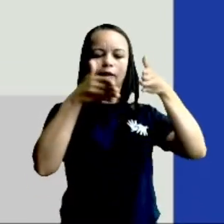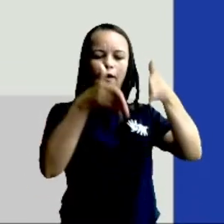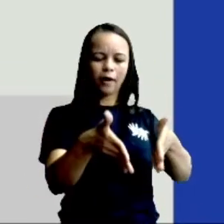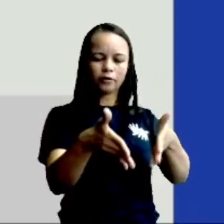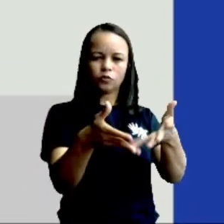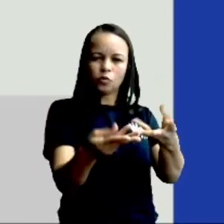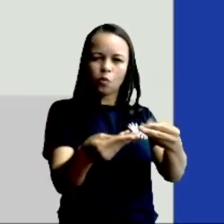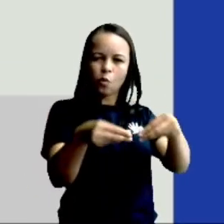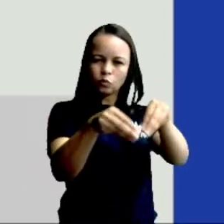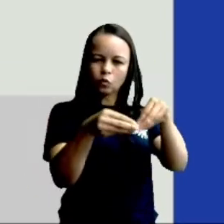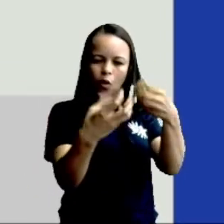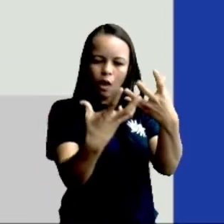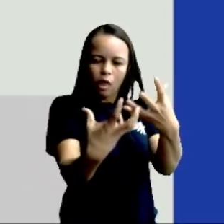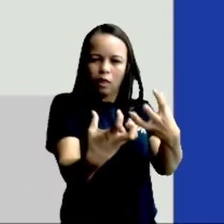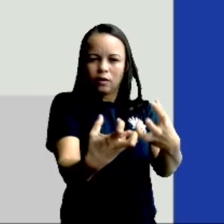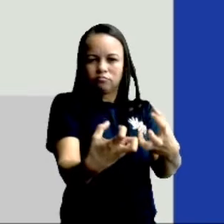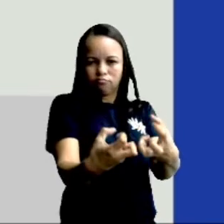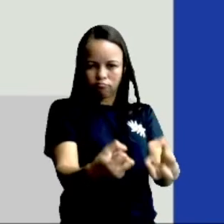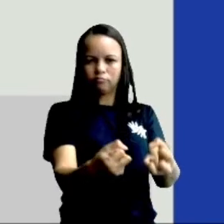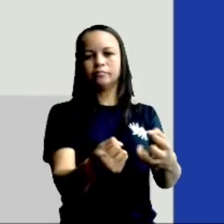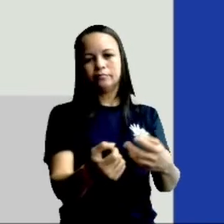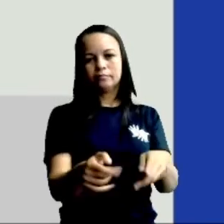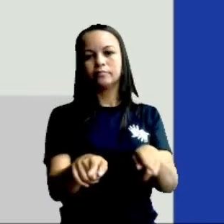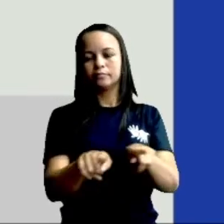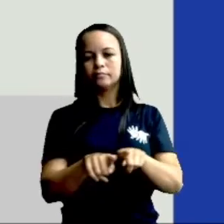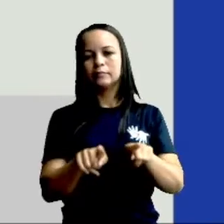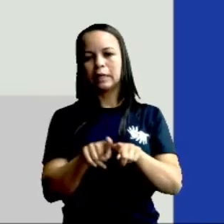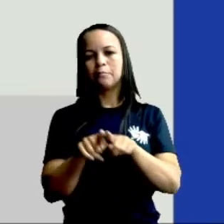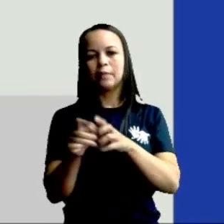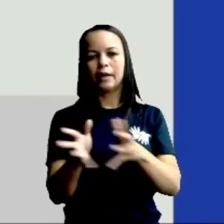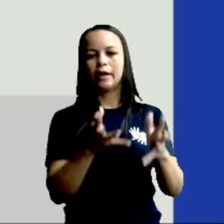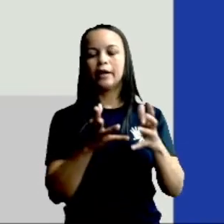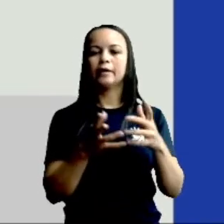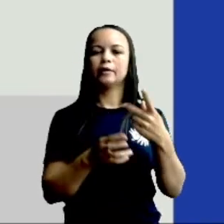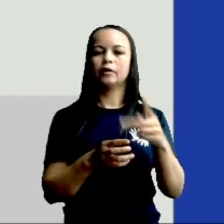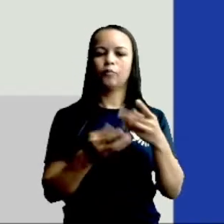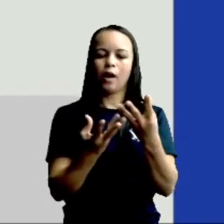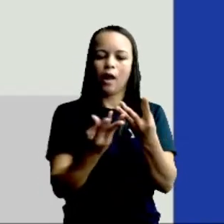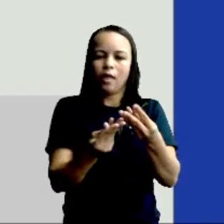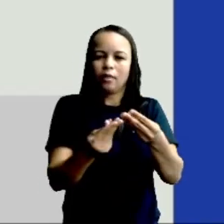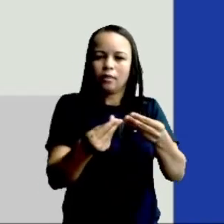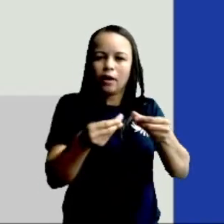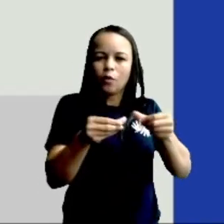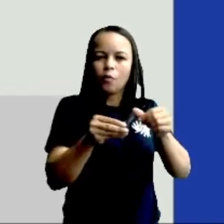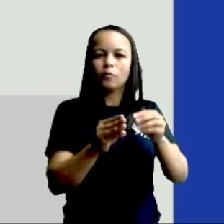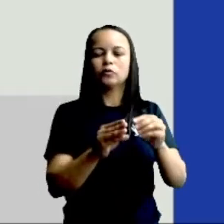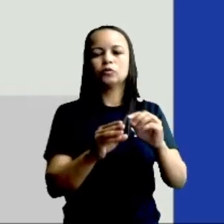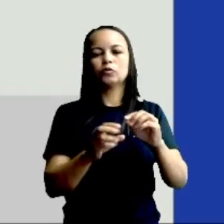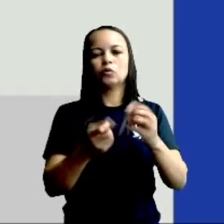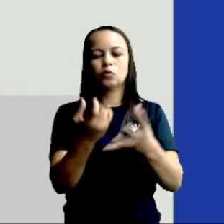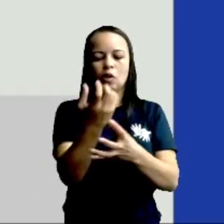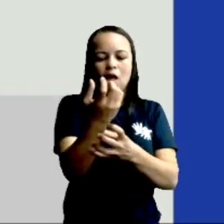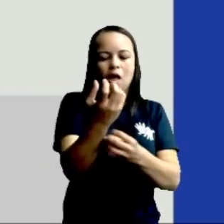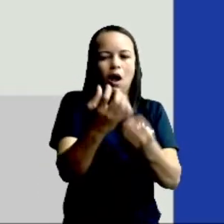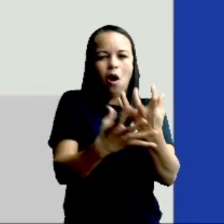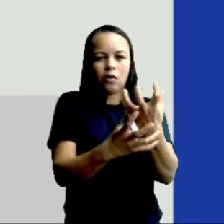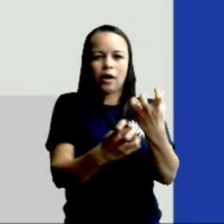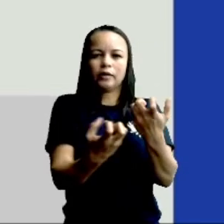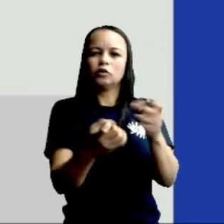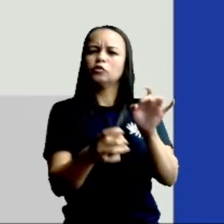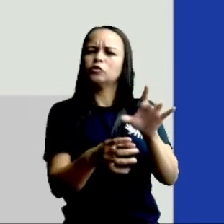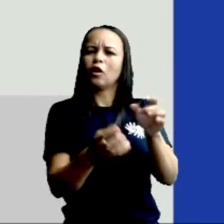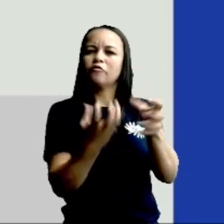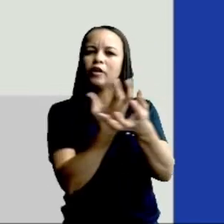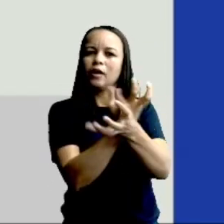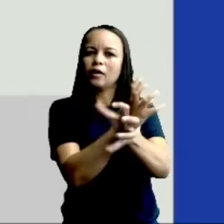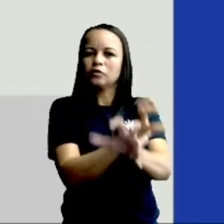terra. Para que esses seres que estão na terra, no solo, eles possam aí decompor toda a nossa carne. Vai ficar só os ossinhos,